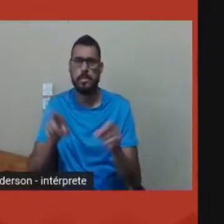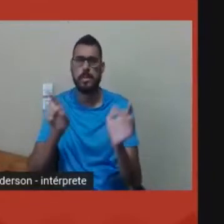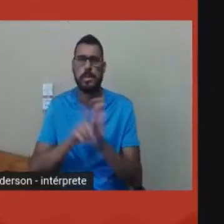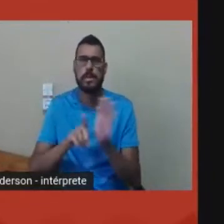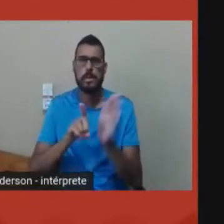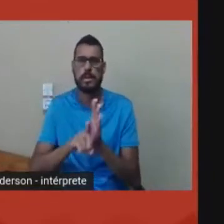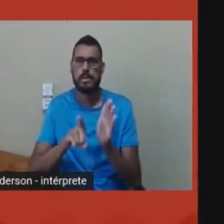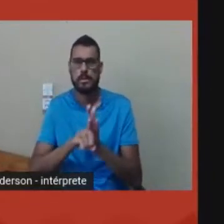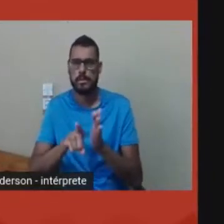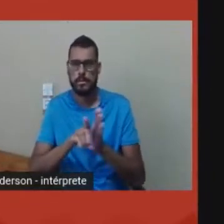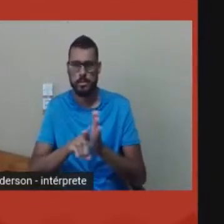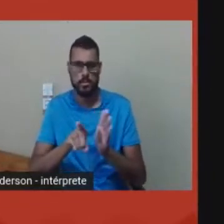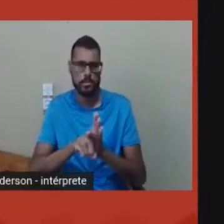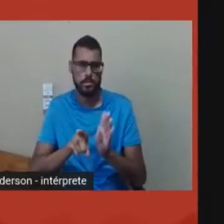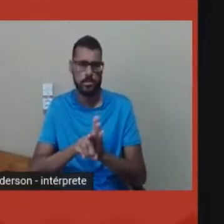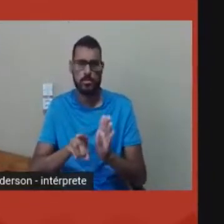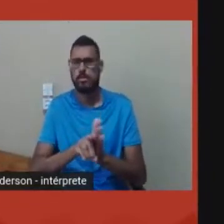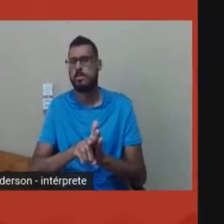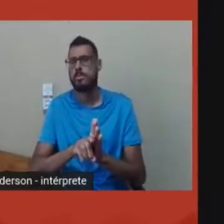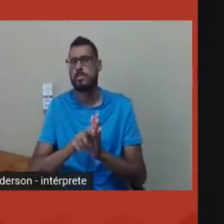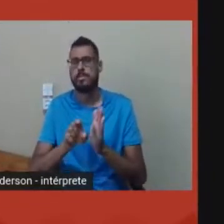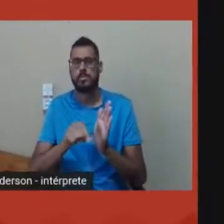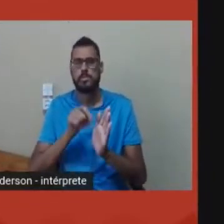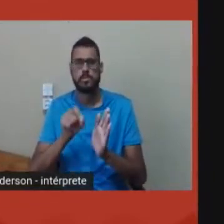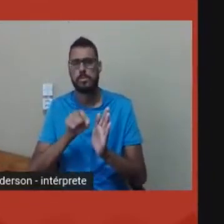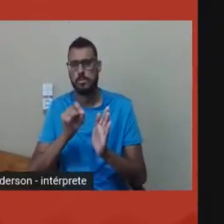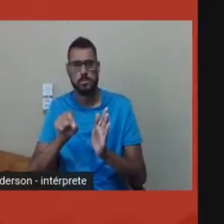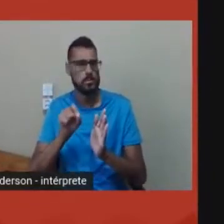Ou questões a serem respondidas, que talvez seja